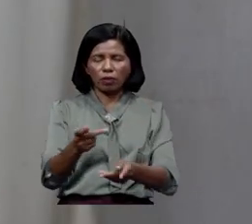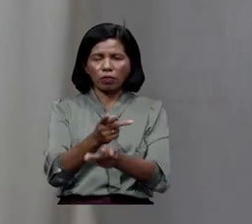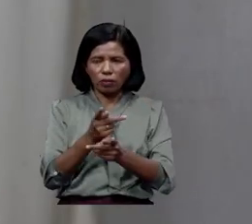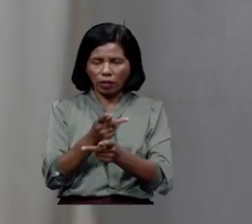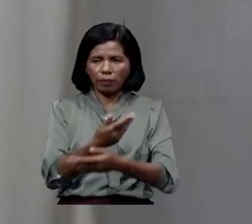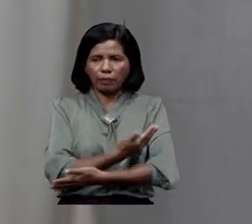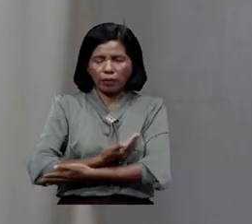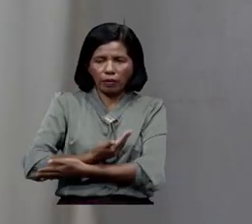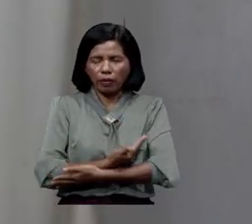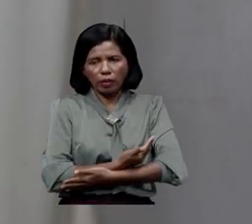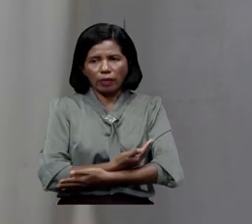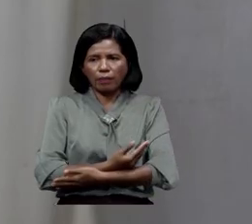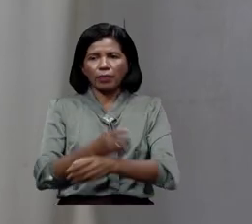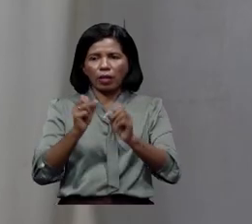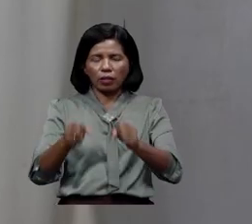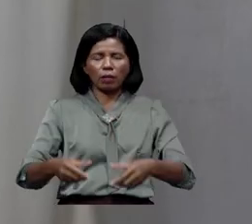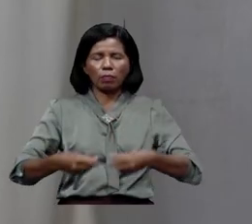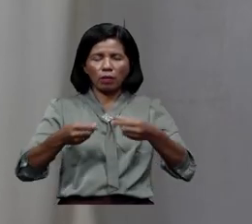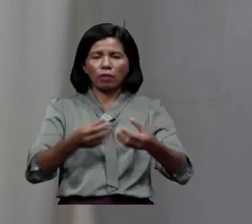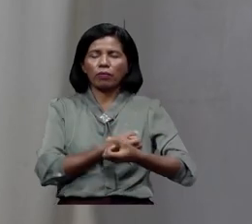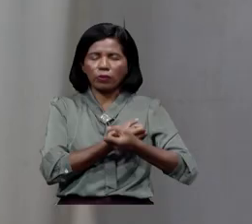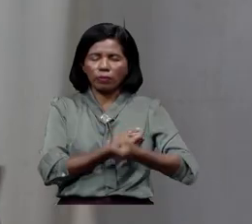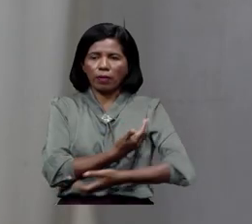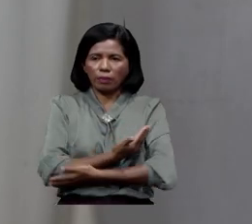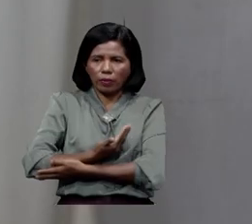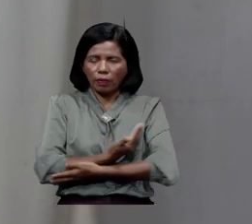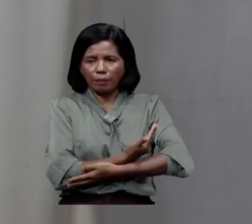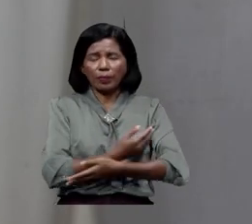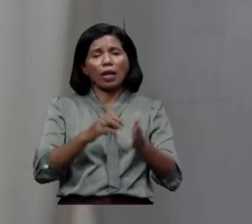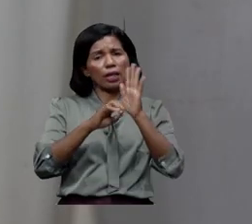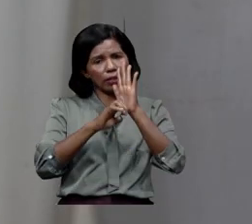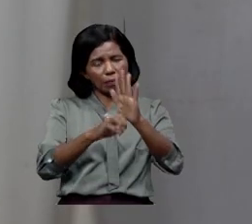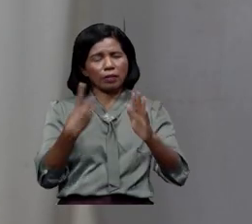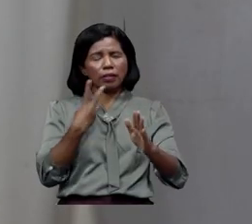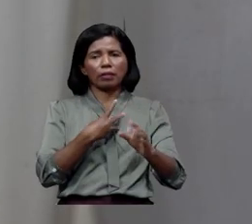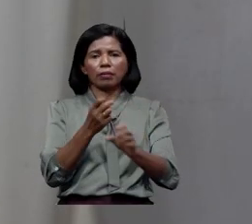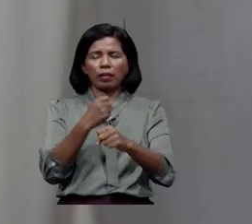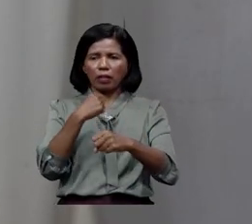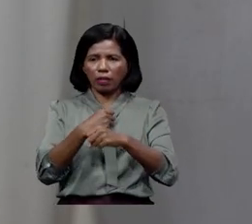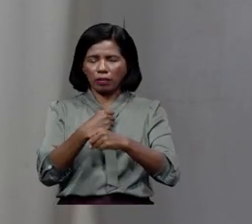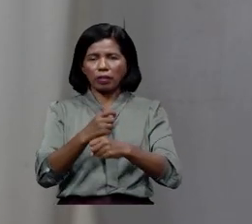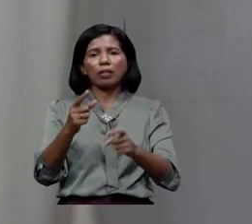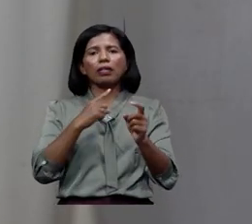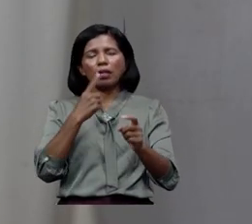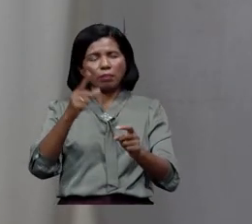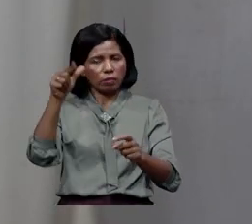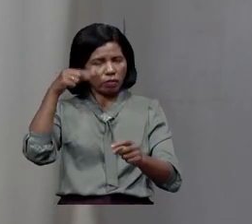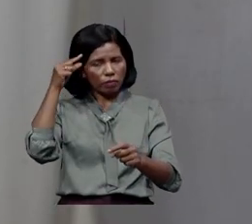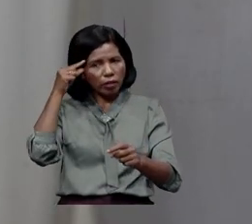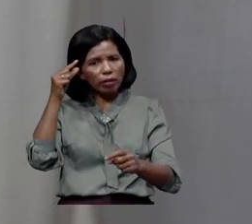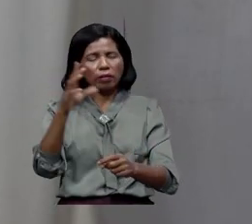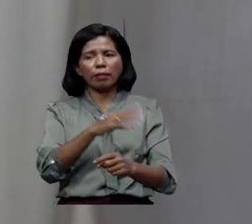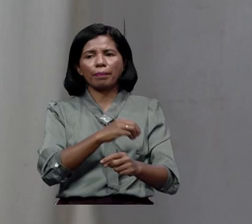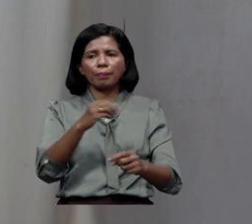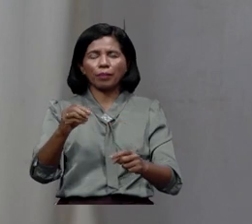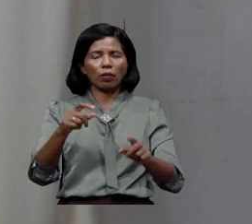ba ina no staff sira atu bele fosu bebe então ia ser bele halo exemplo itamos bele itamos vai tene governo e tenia vaso governo